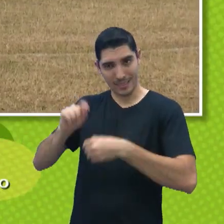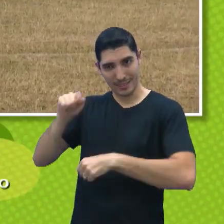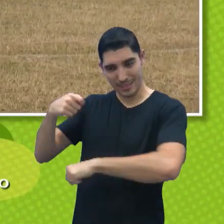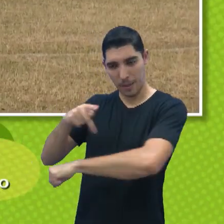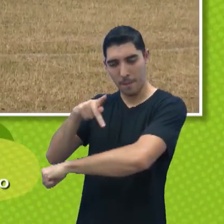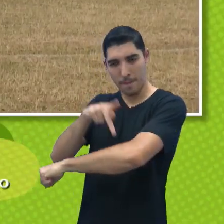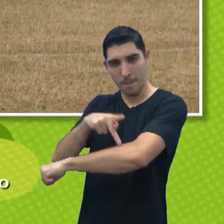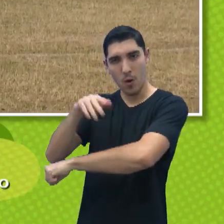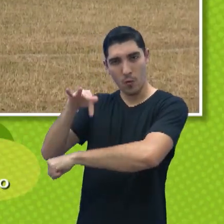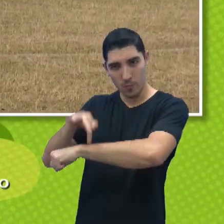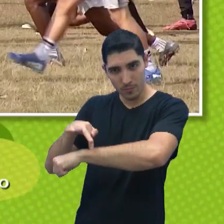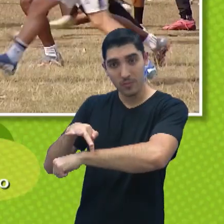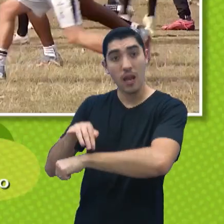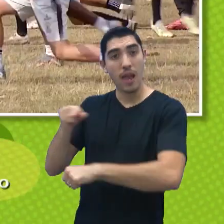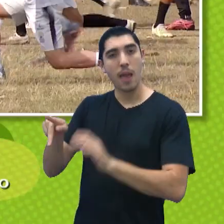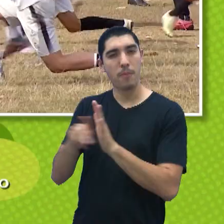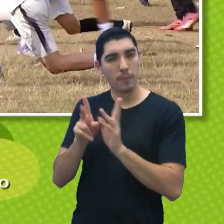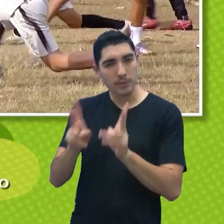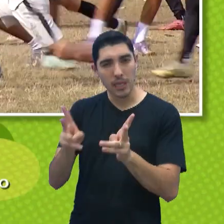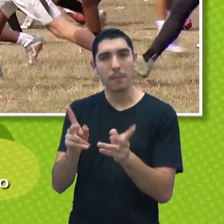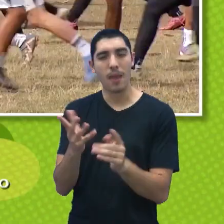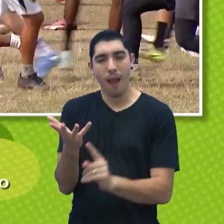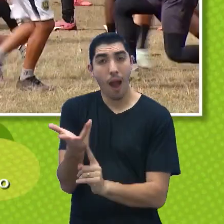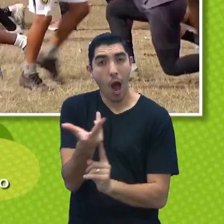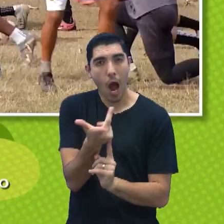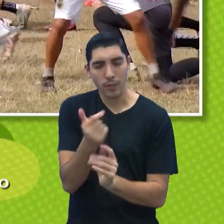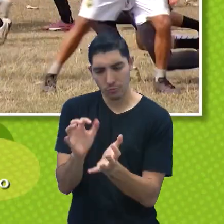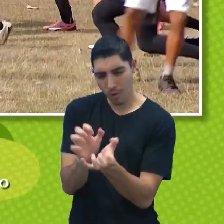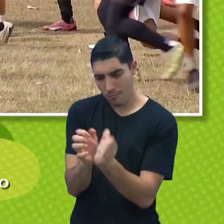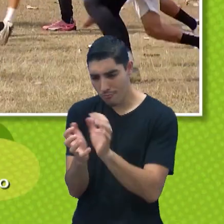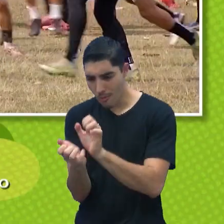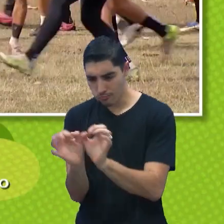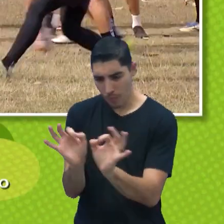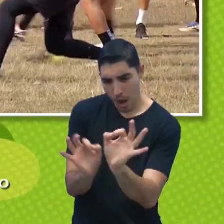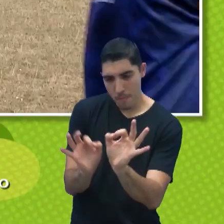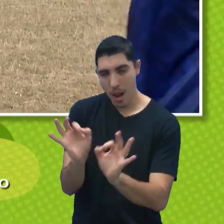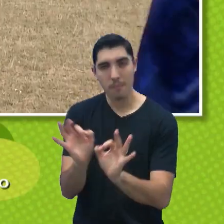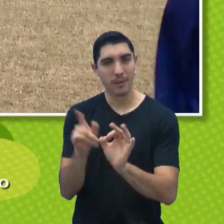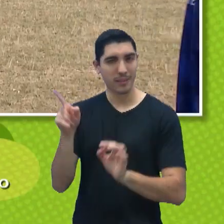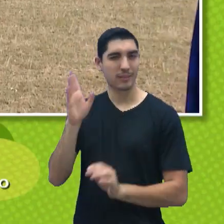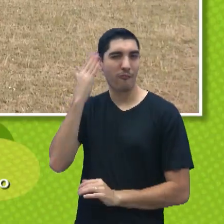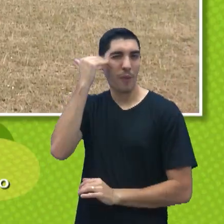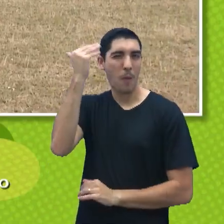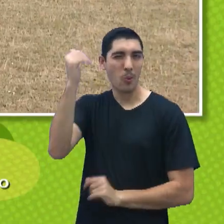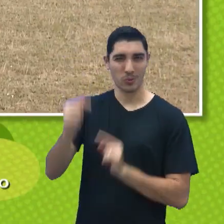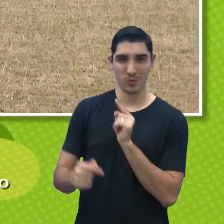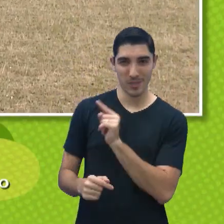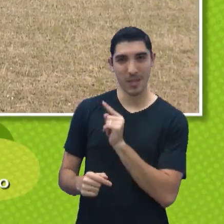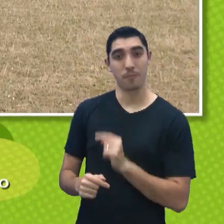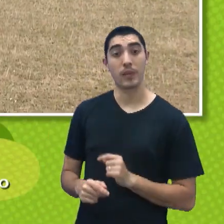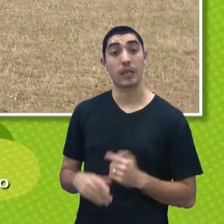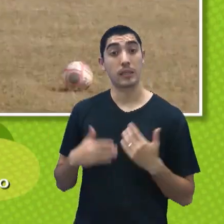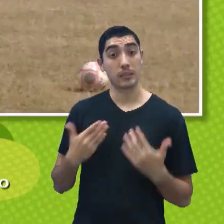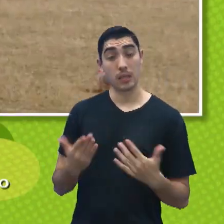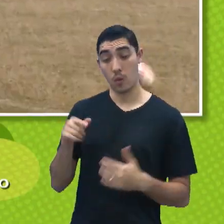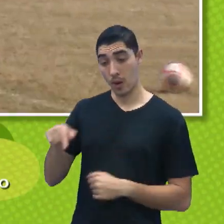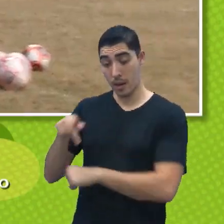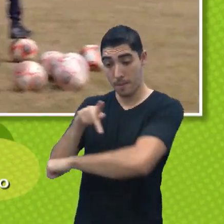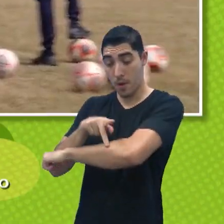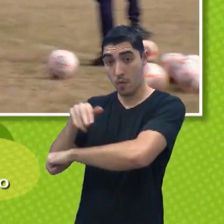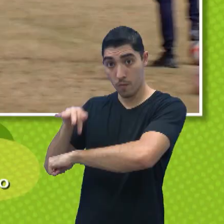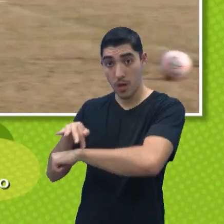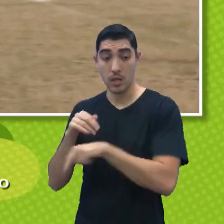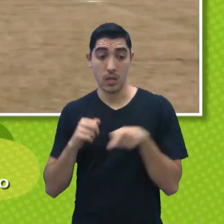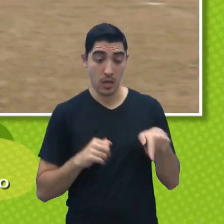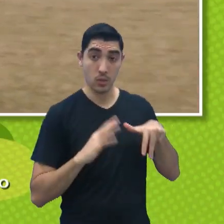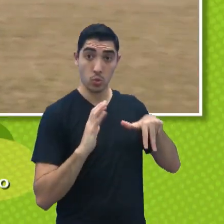capital da cerâmica artística e também da decoração. As informações que a gente tem deste time, inclusive passadas pelo técnico Sandrinho, é